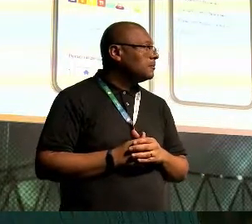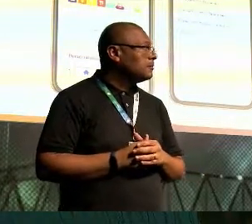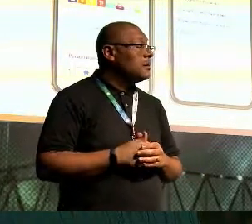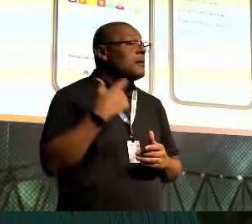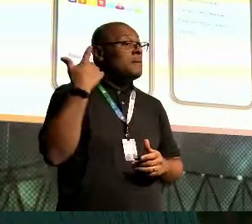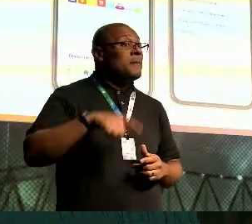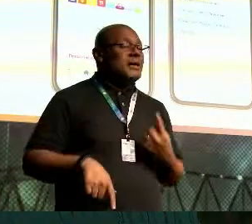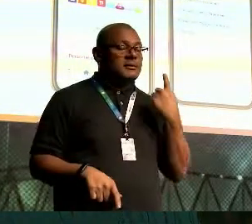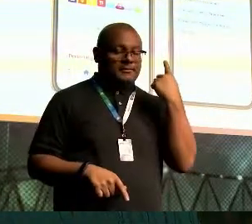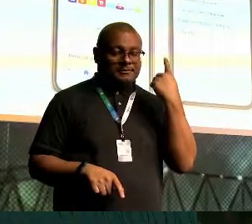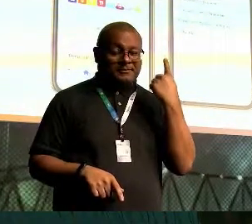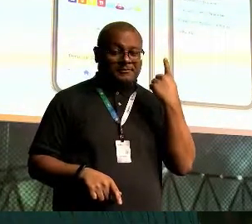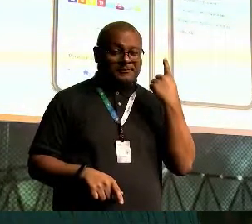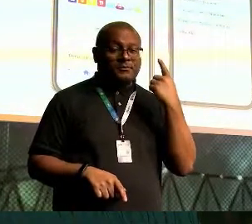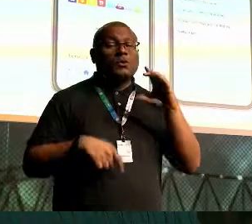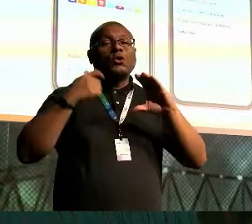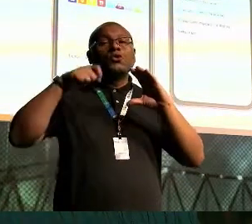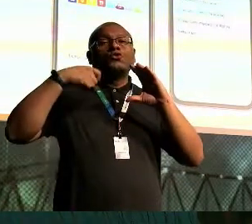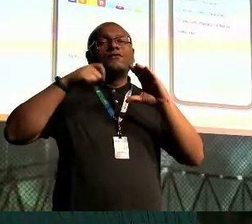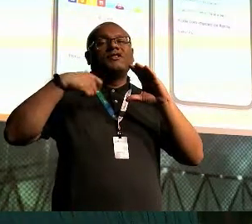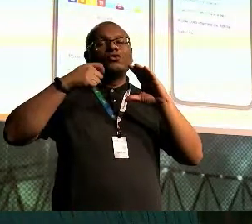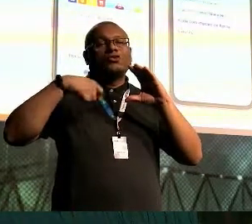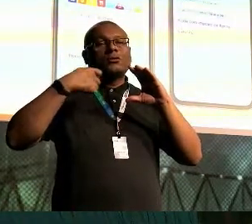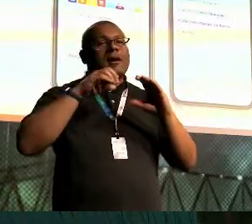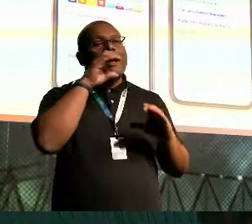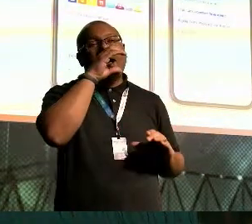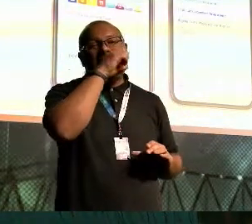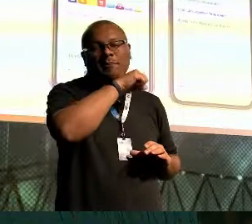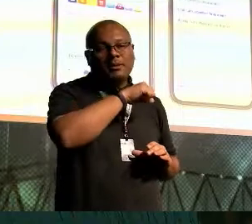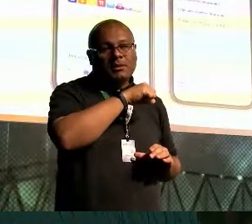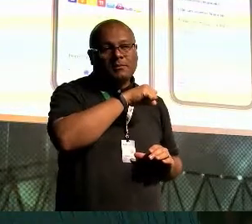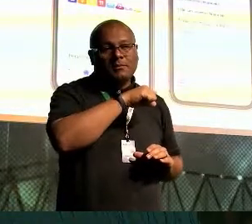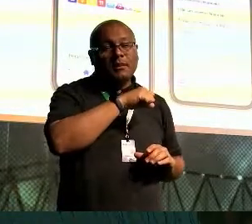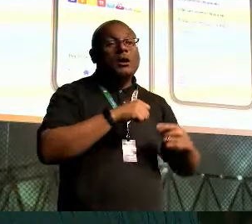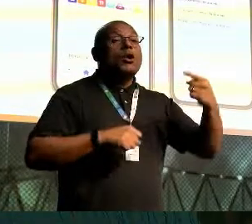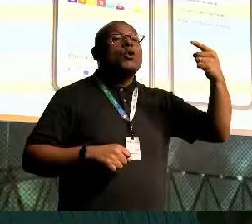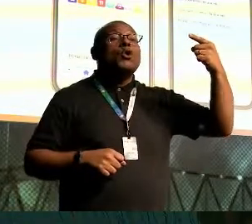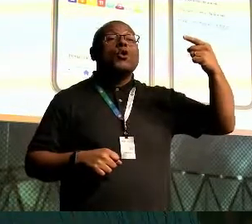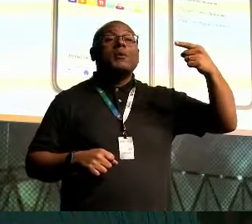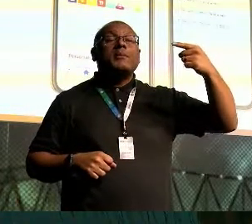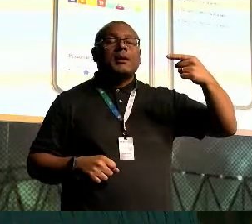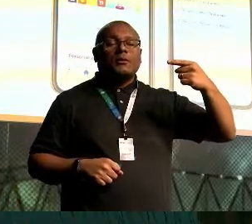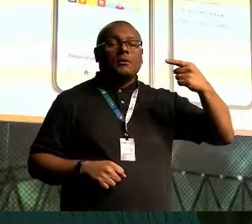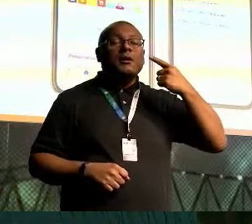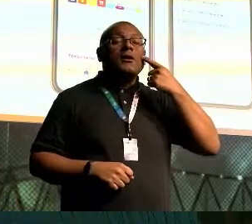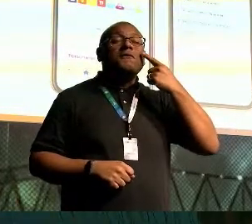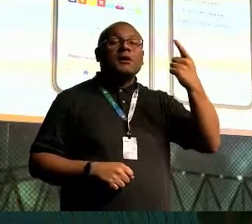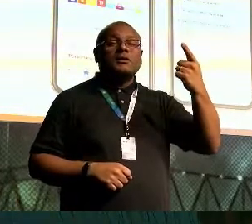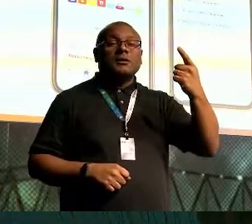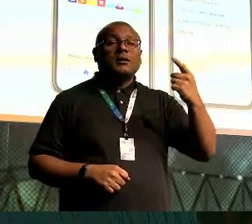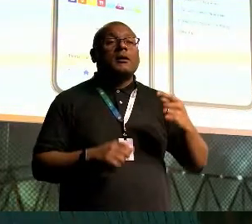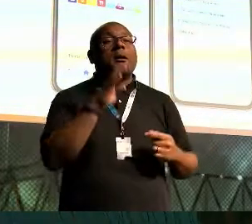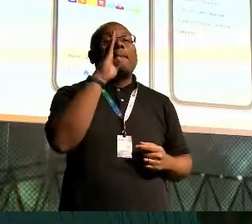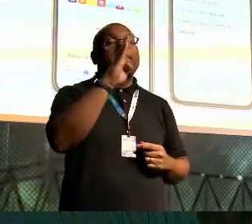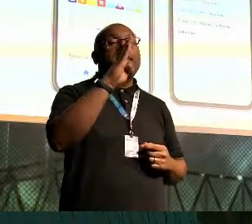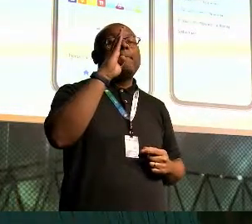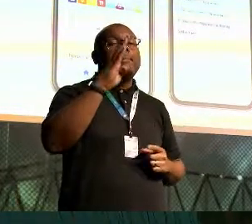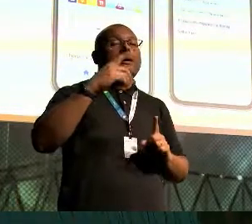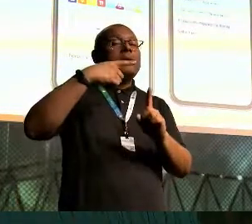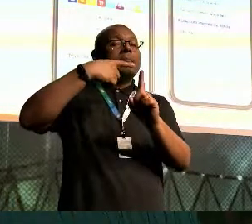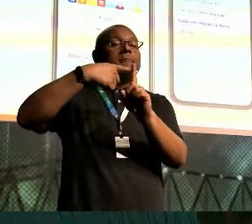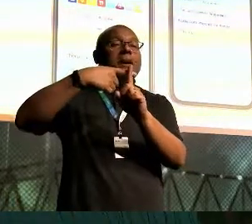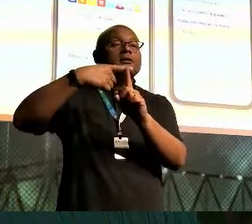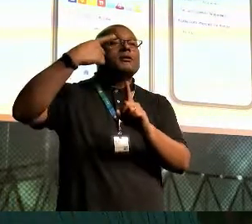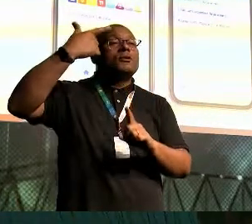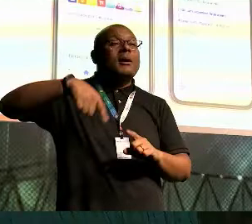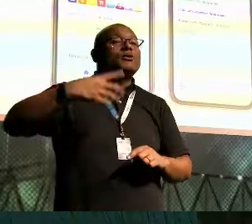Aí aqui, eu vou passar os videozinhos de uma maneira rápida, tá? Mas esse é o primeiro. Ali em cima vocês podem ver que tem BB mais 4 bancos. Então,